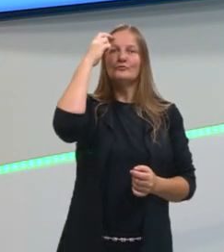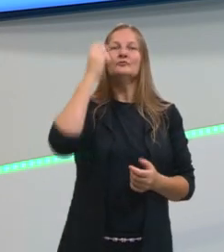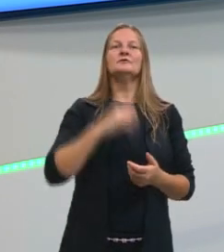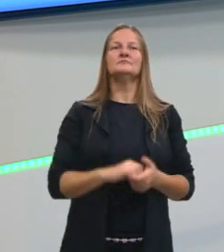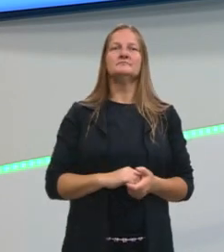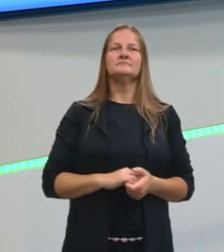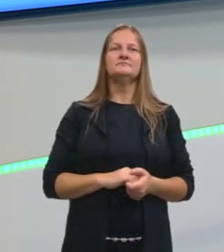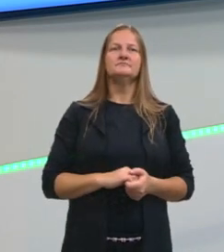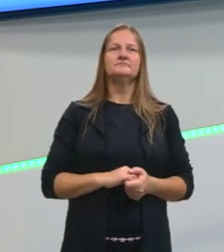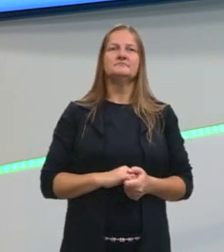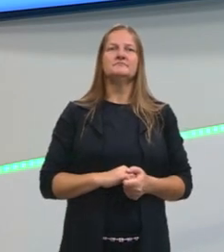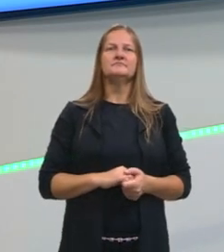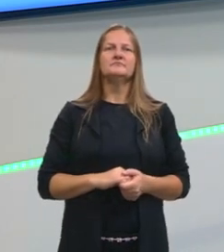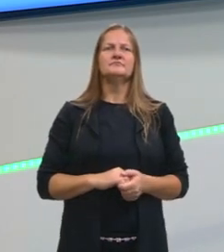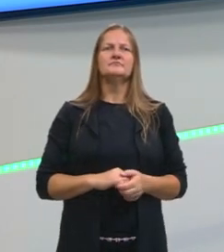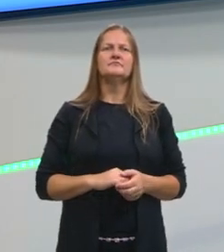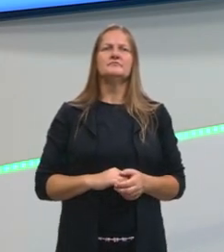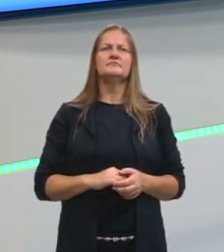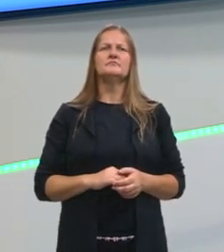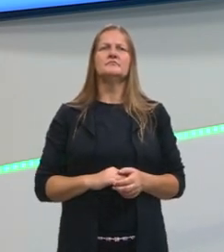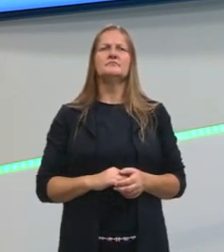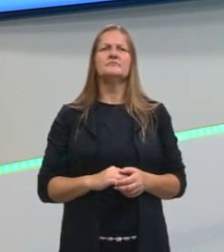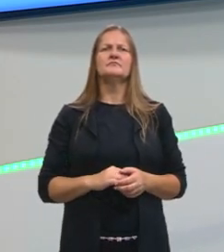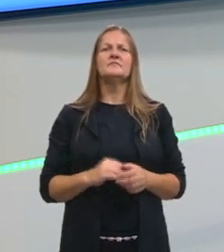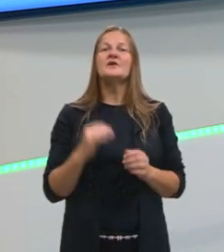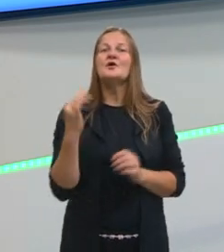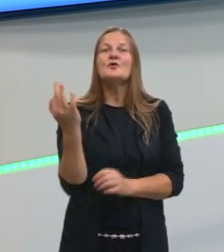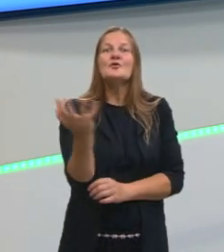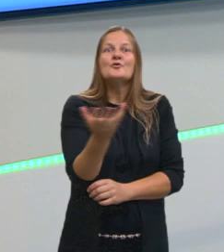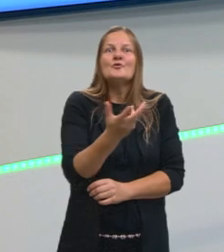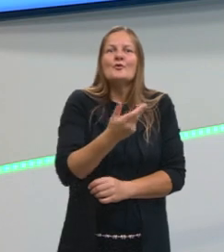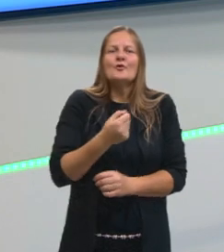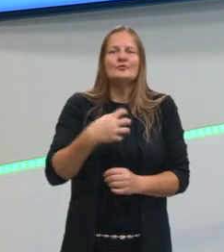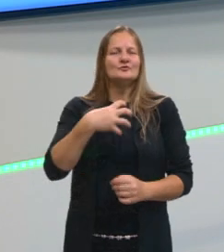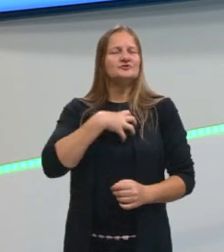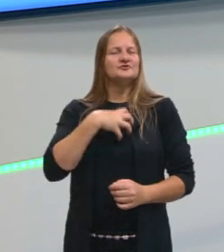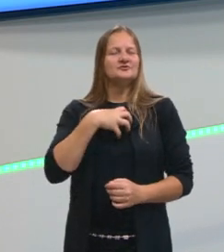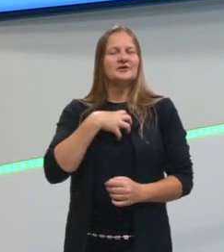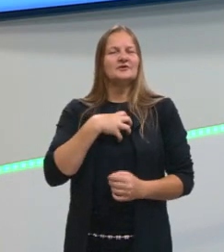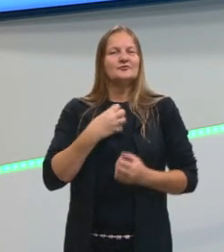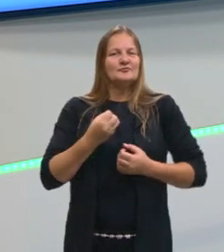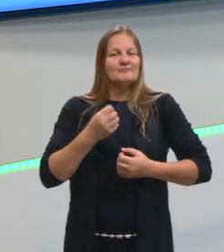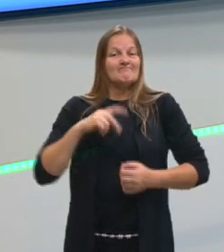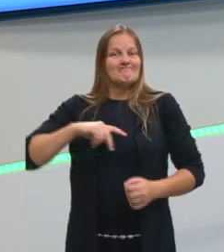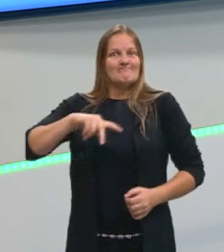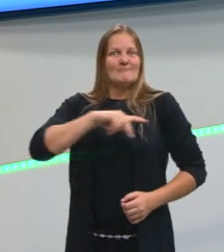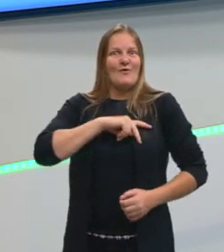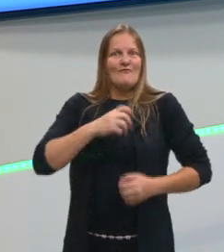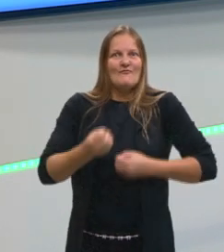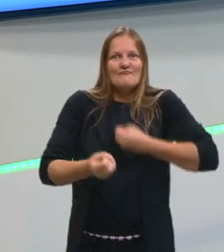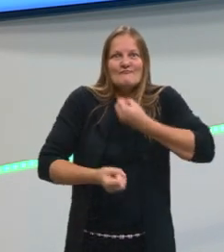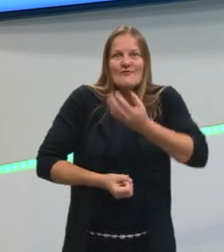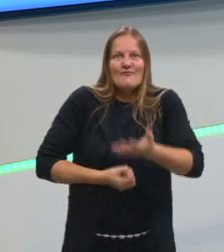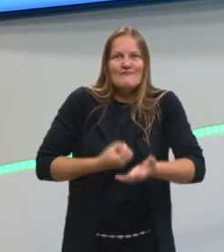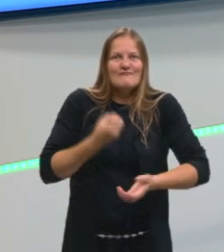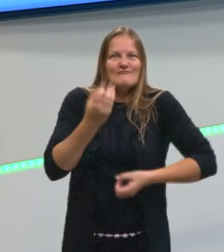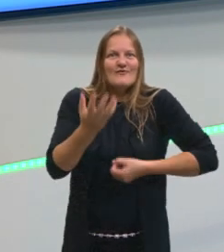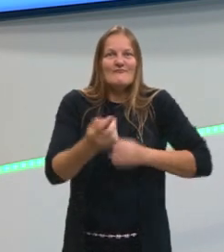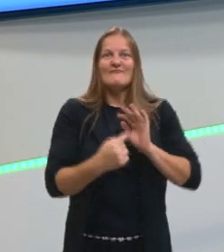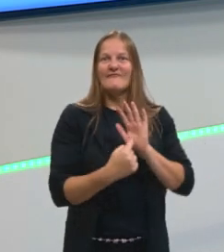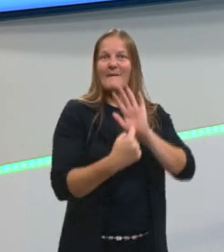cultura e toda essa forma essa manifestação que o povo tem em